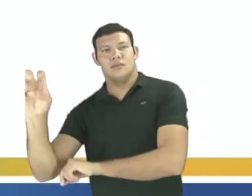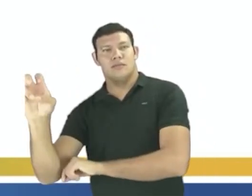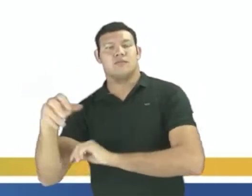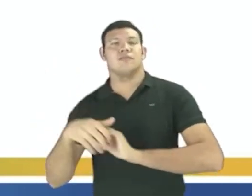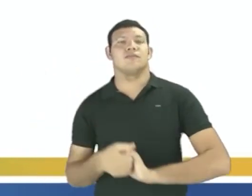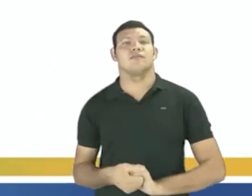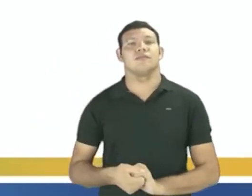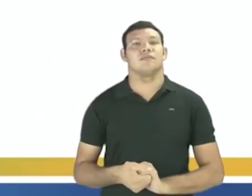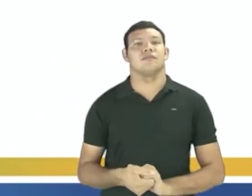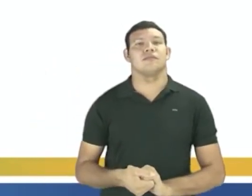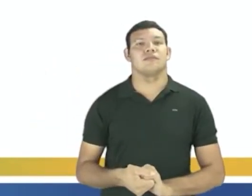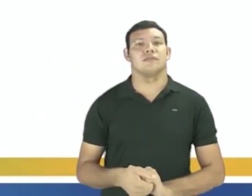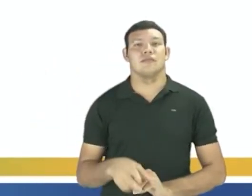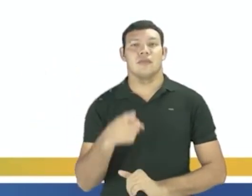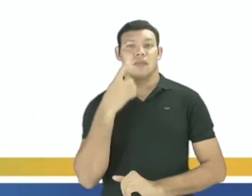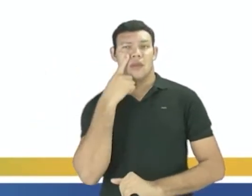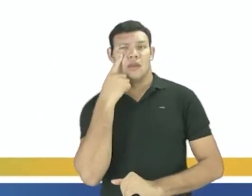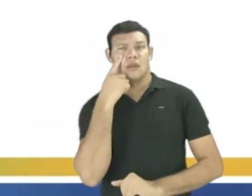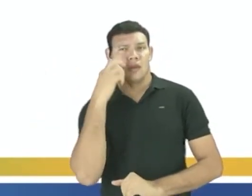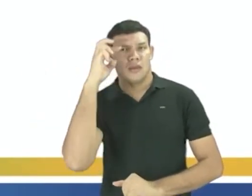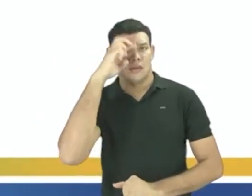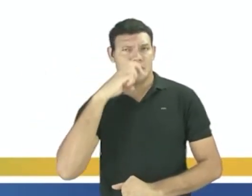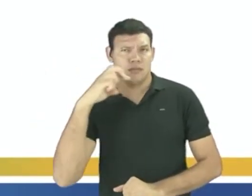aí? Que nós temos